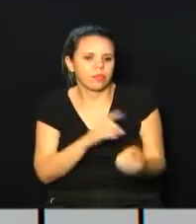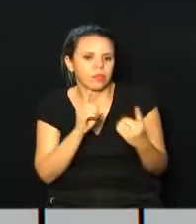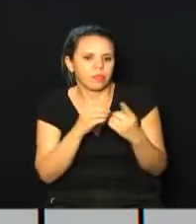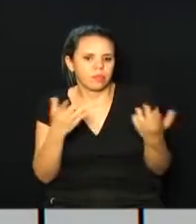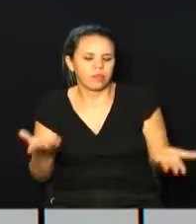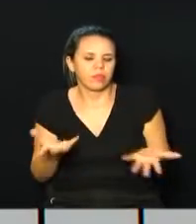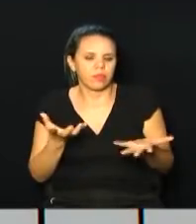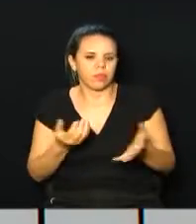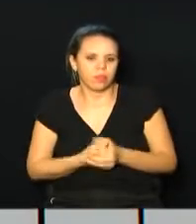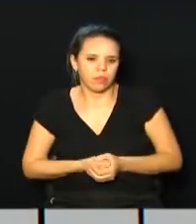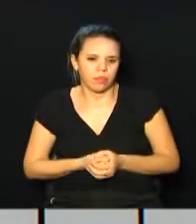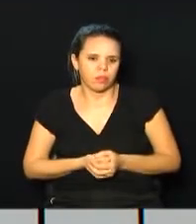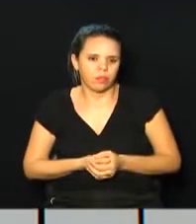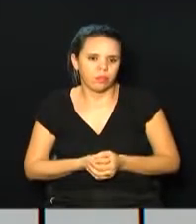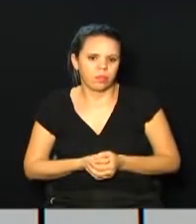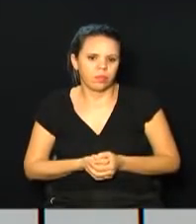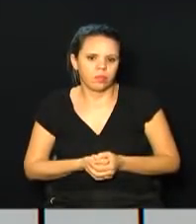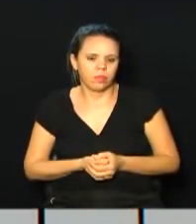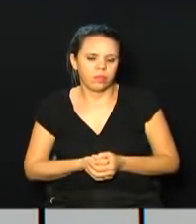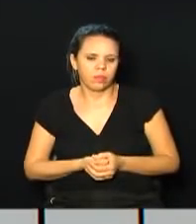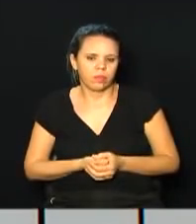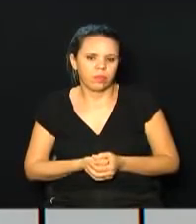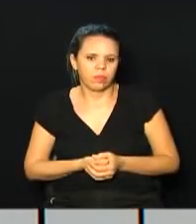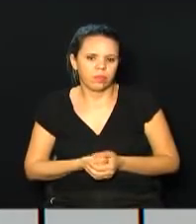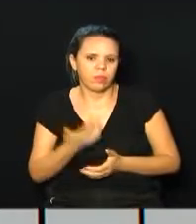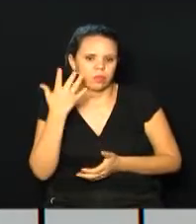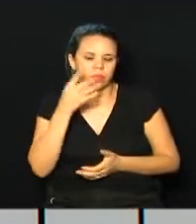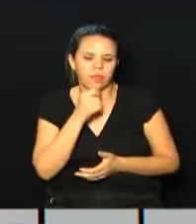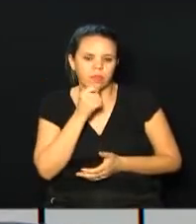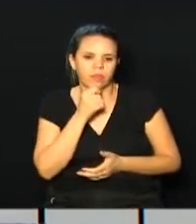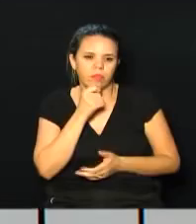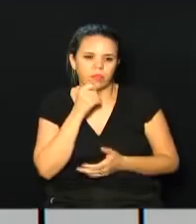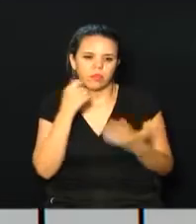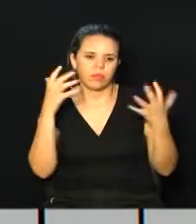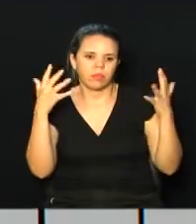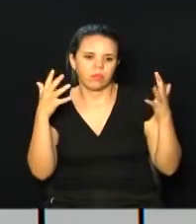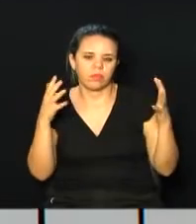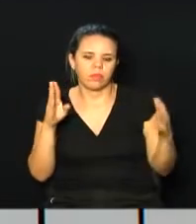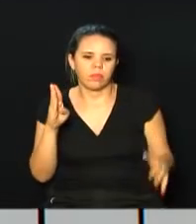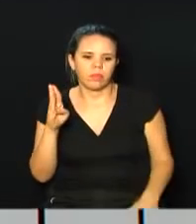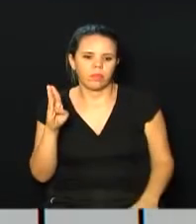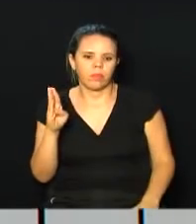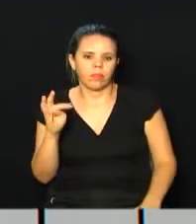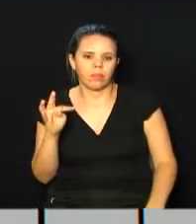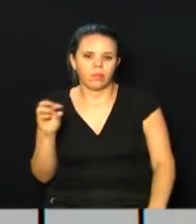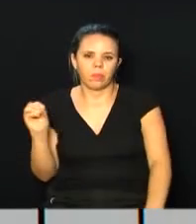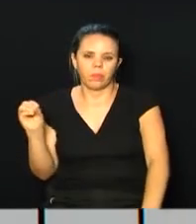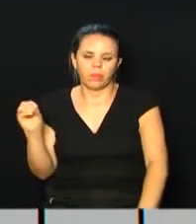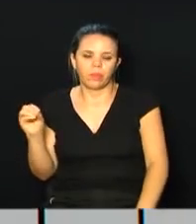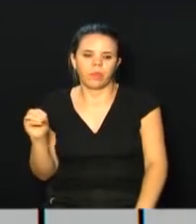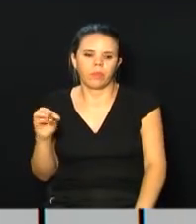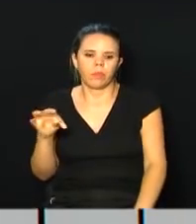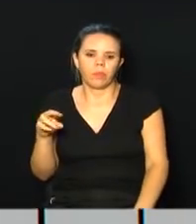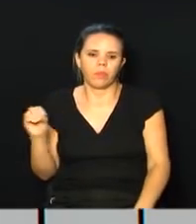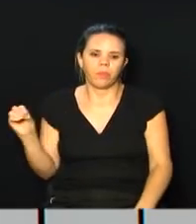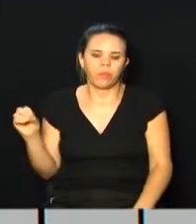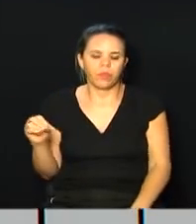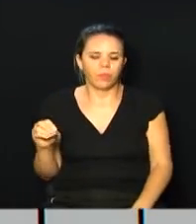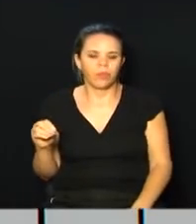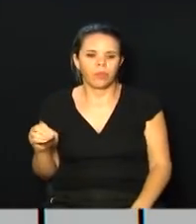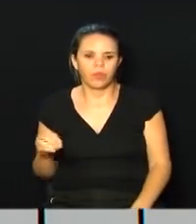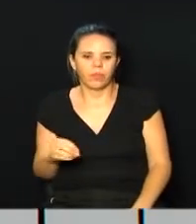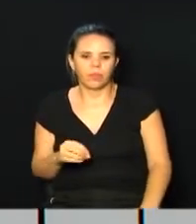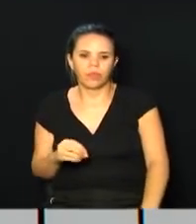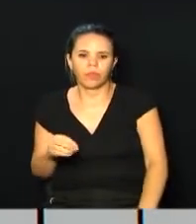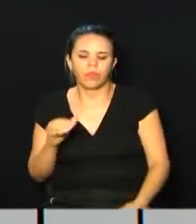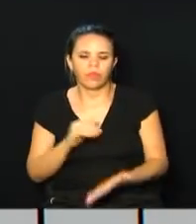eu quero aqui, não sei se ainda estão, mas tanto parabenizar o Barreiro quanto o Ernesto, porque principalmente a Secretaria